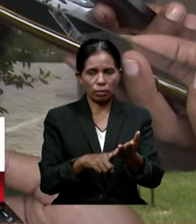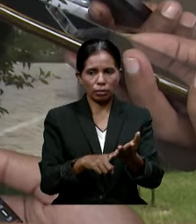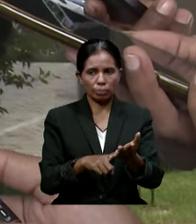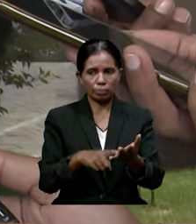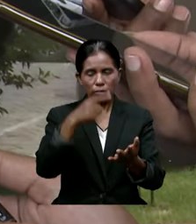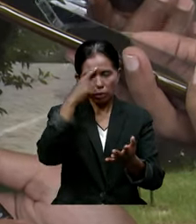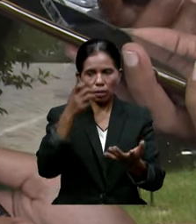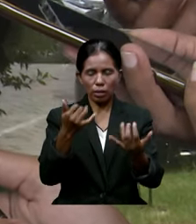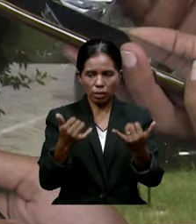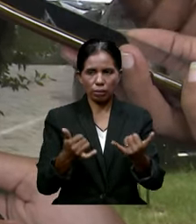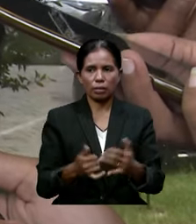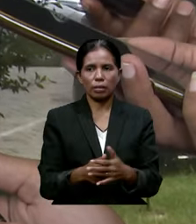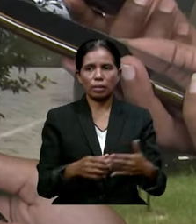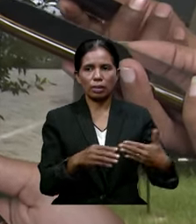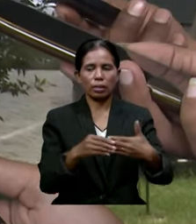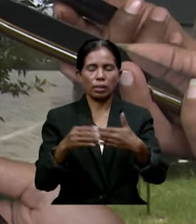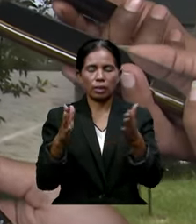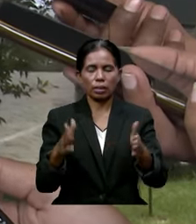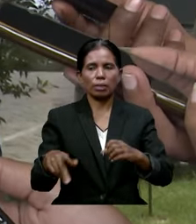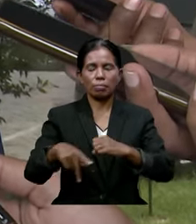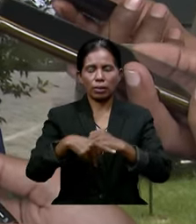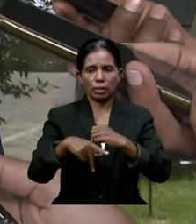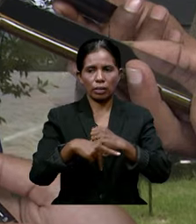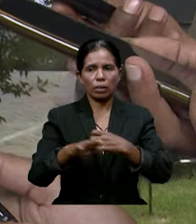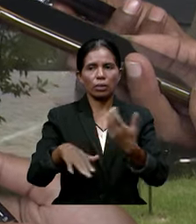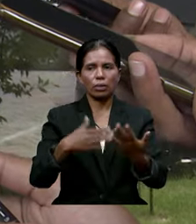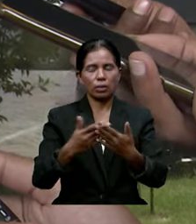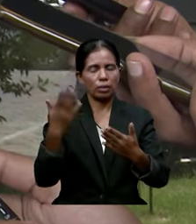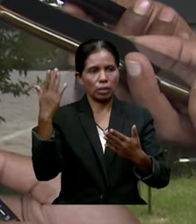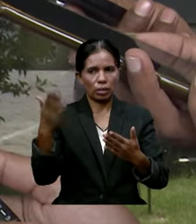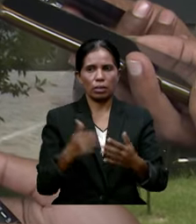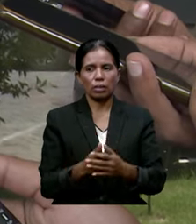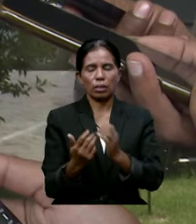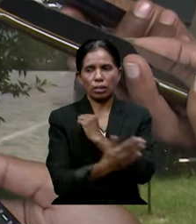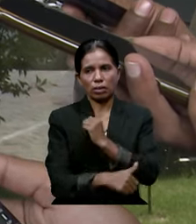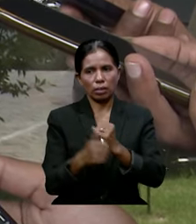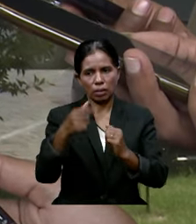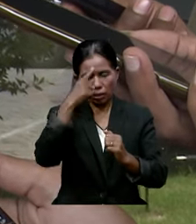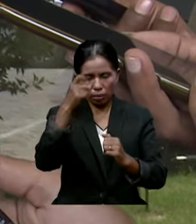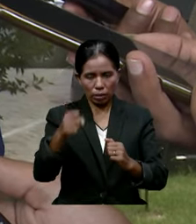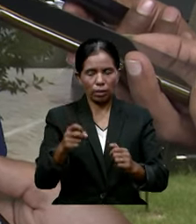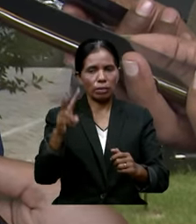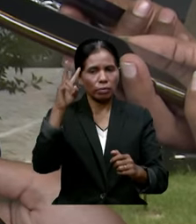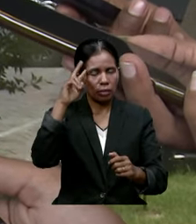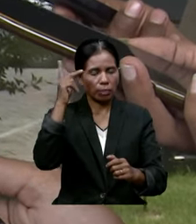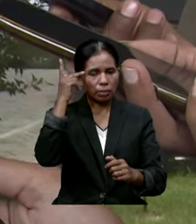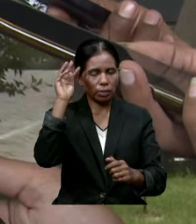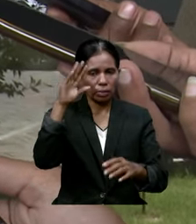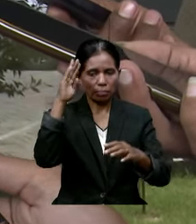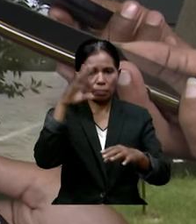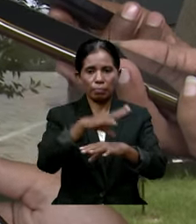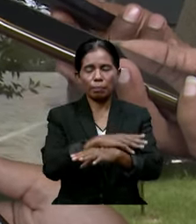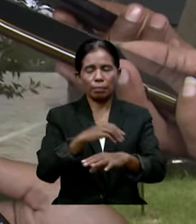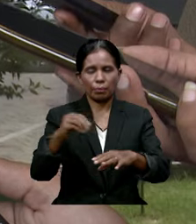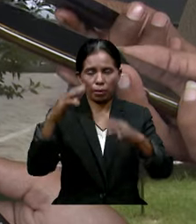tamba agora da rauk ne leader bankara sira sa president bankara sira se iho tu rai liur tamba ne mo hin vice president bankara sira maka